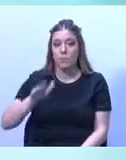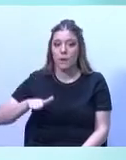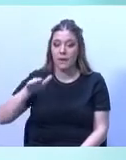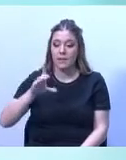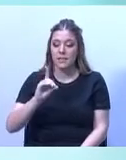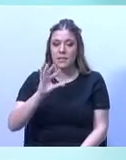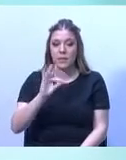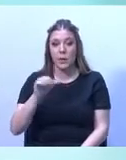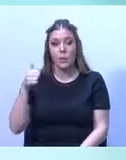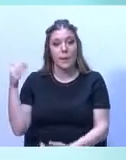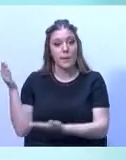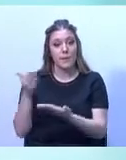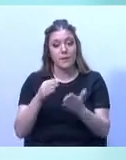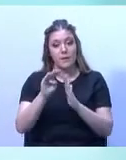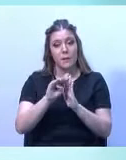Bem-vinda ao consultório, Fátima.